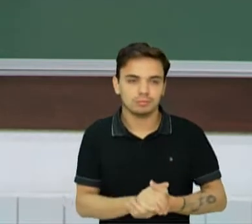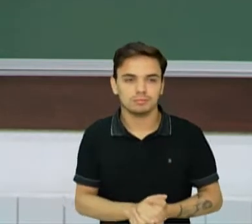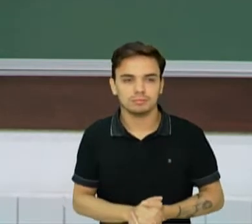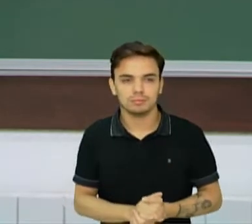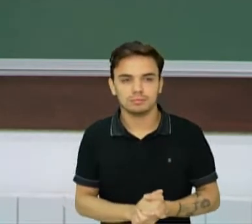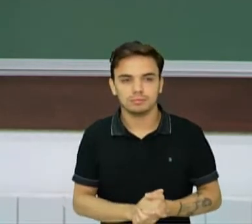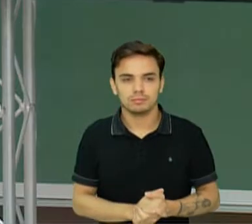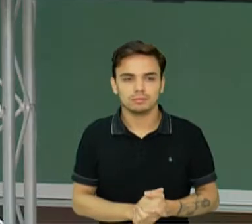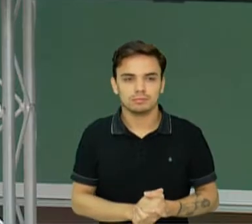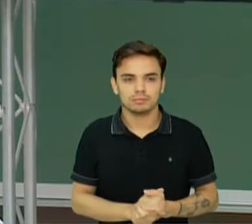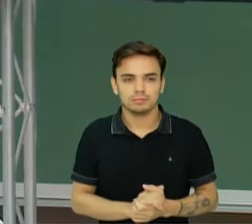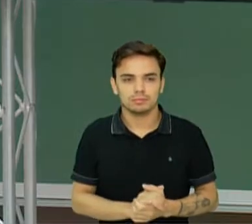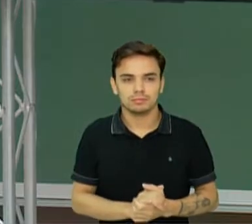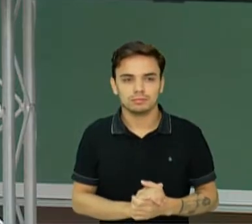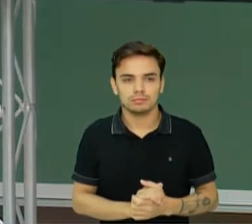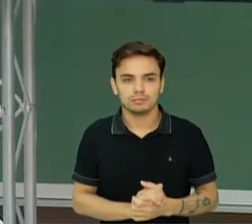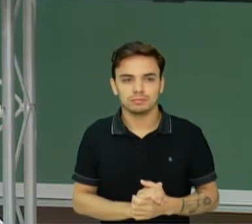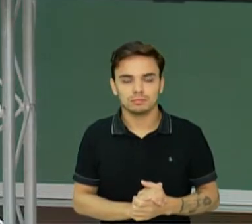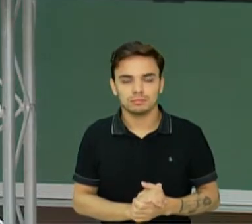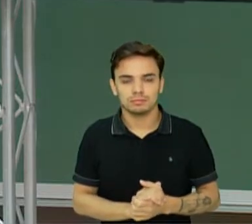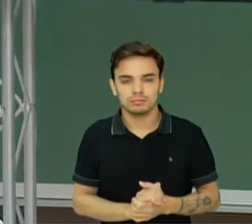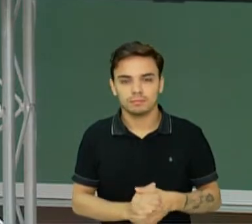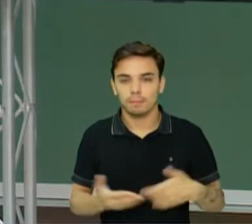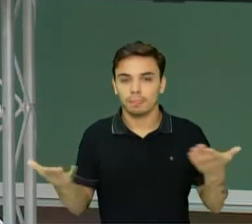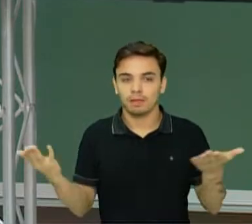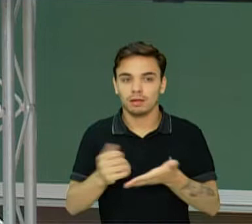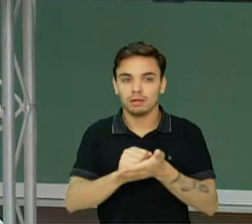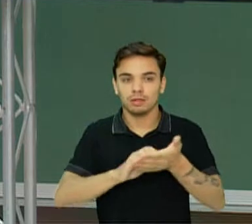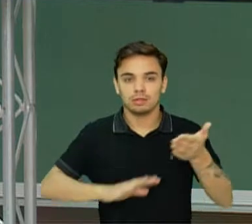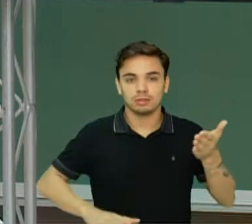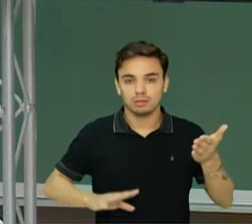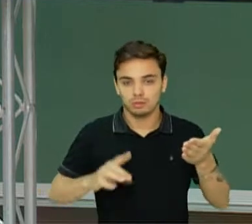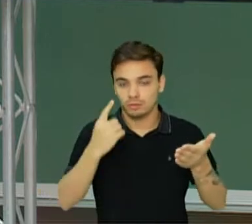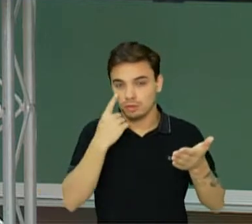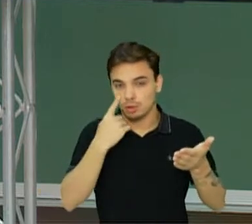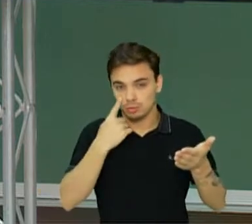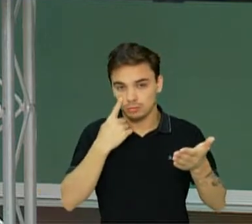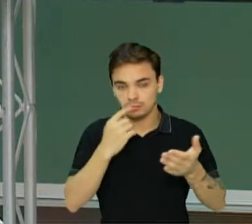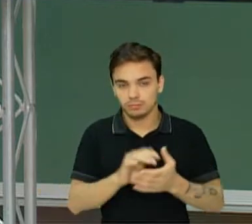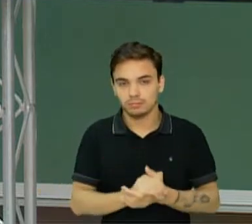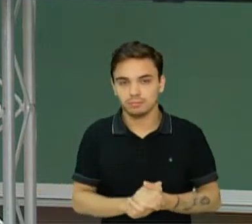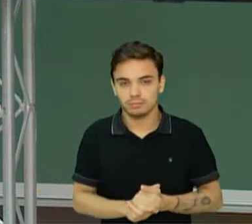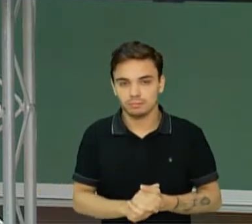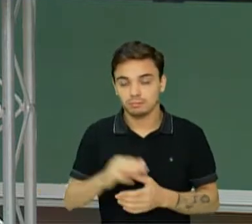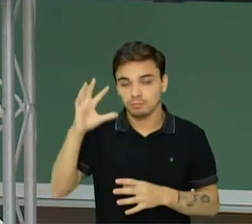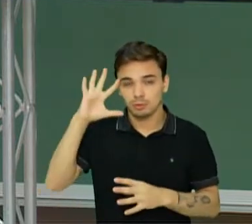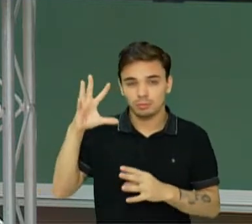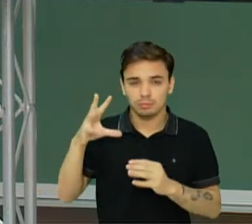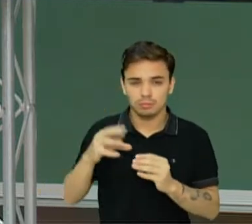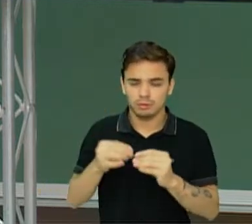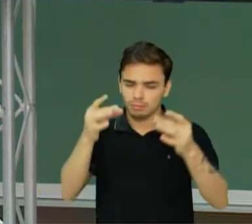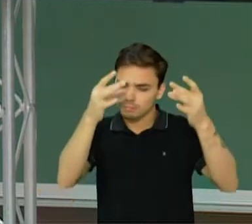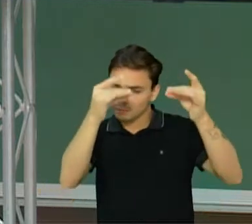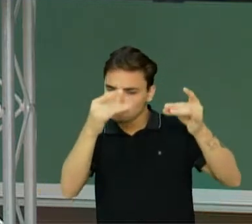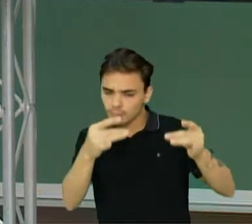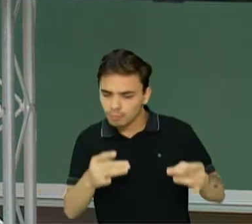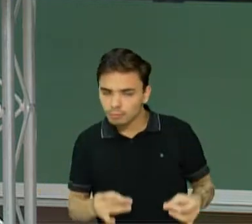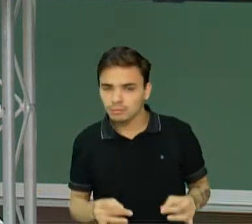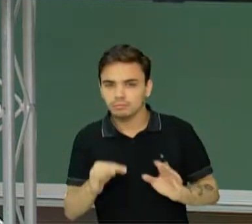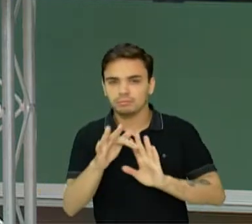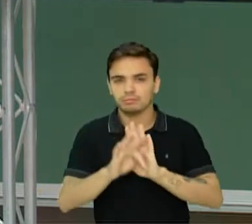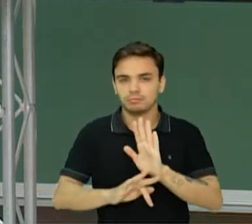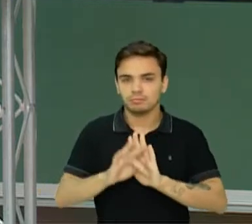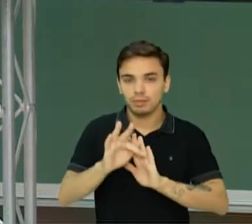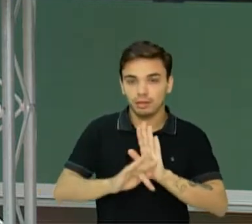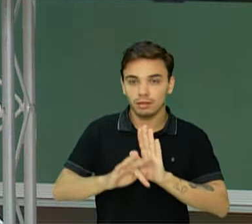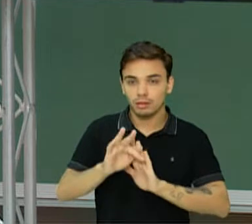seguir. Bom, agora aqui atividades para uma compreensão mais detalhada do texto.